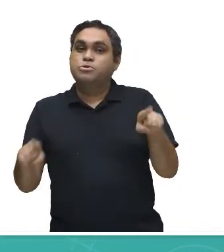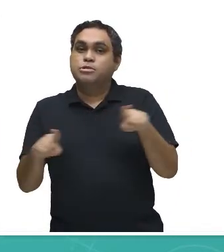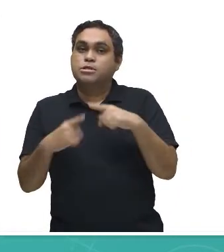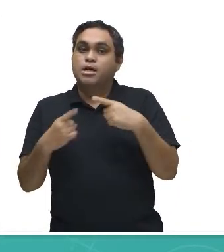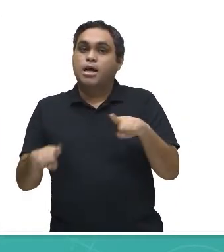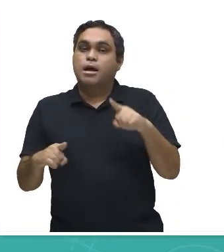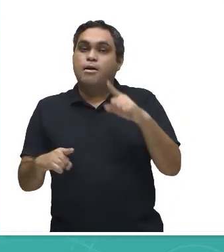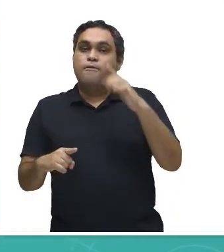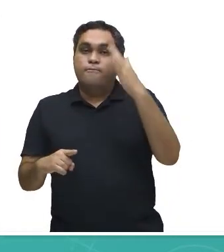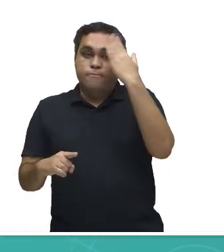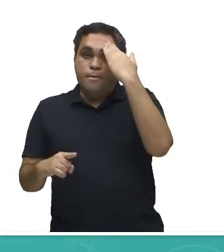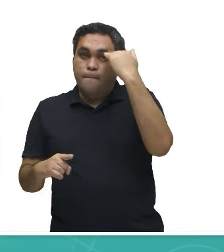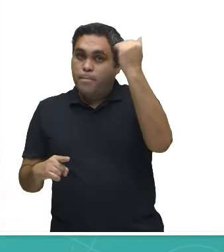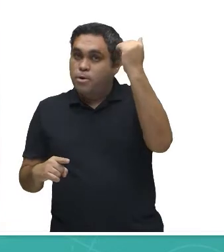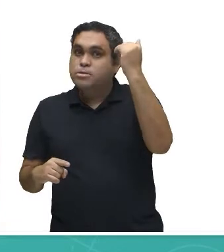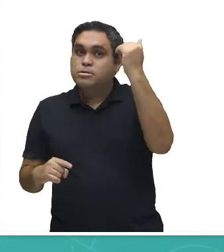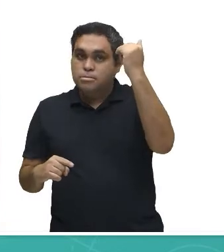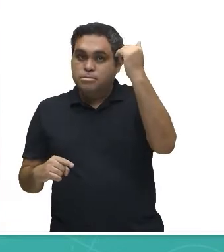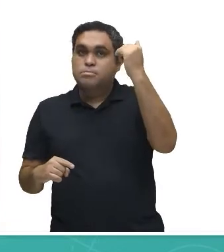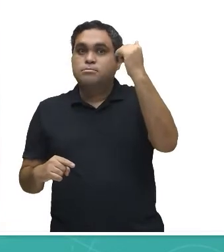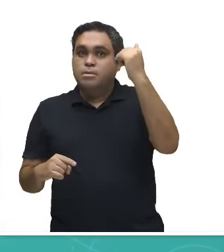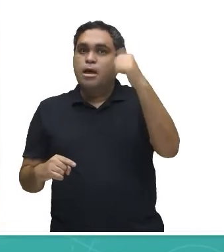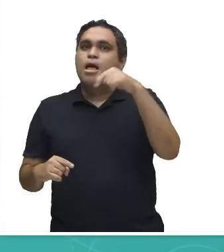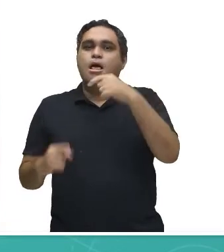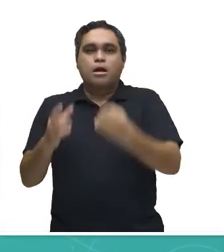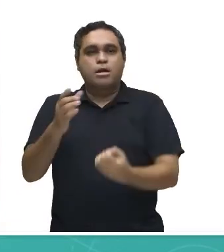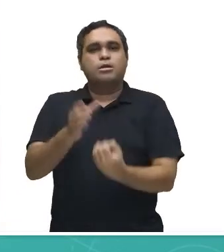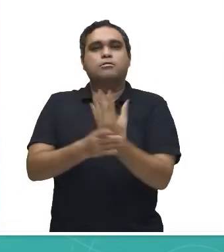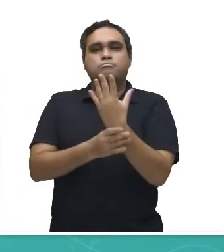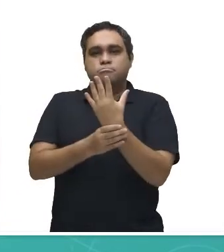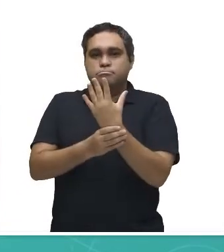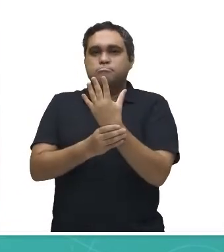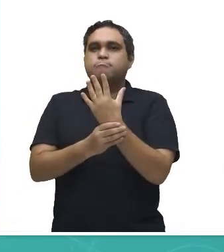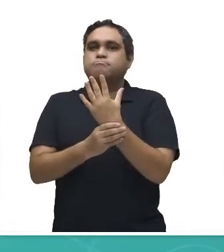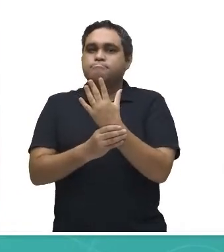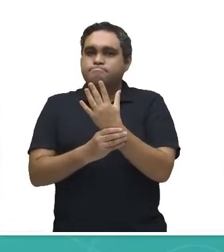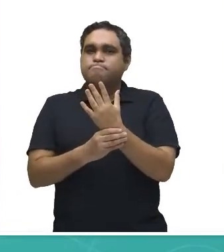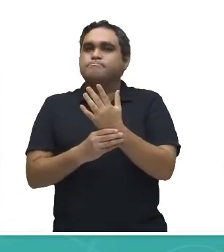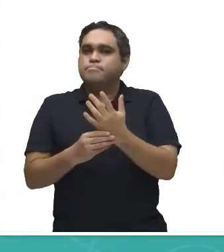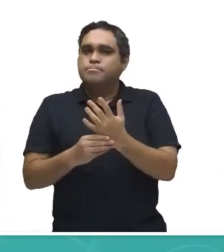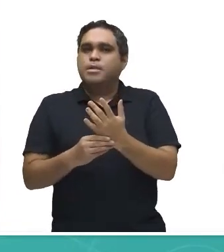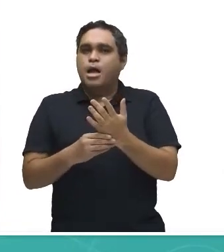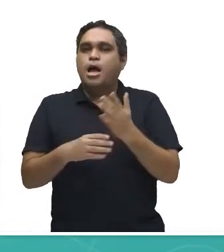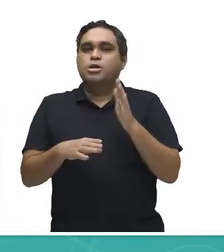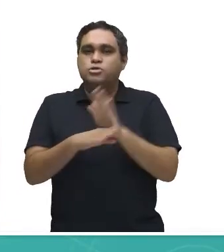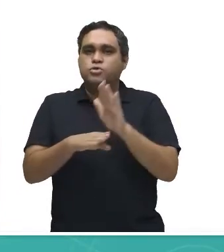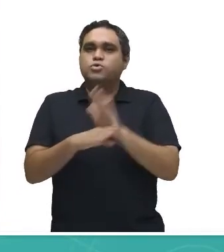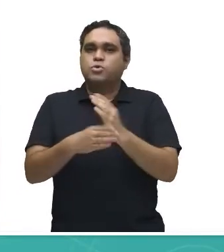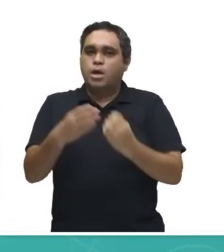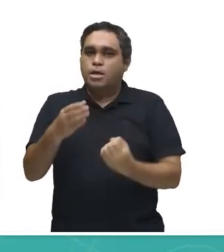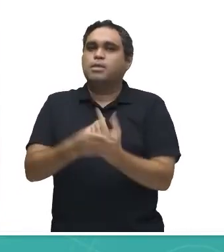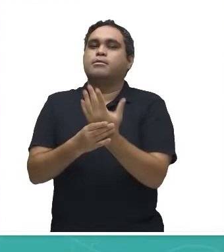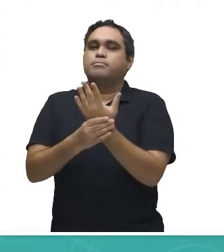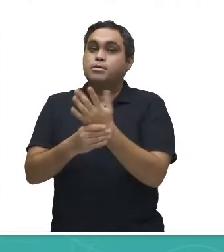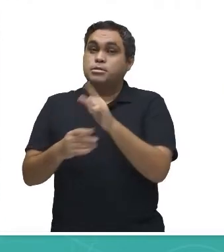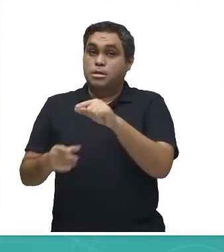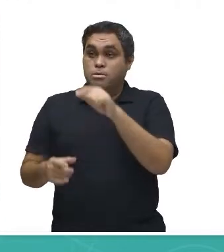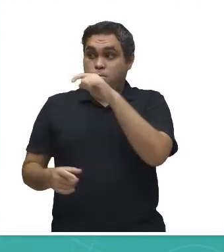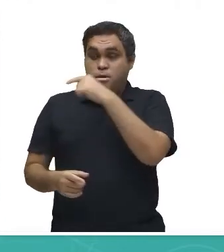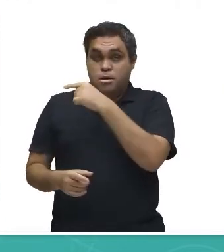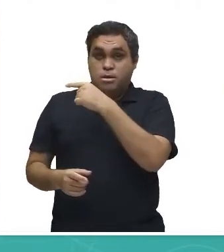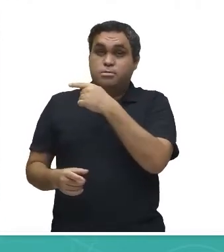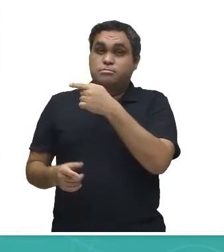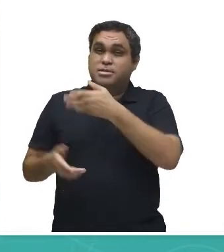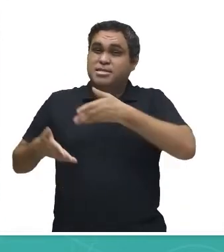uma forma musical definitiva. Então, veja bem, ele nasce ali numa família muito humilde, é bom que vocês